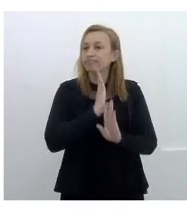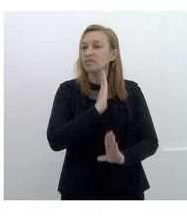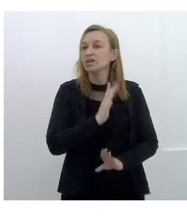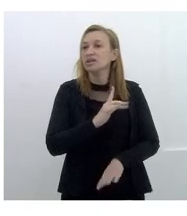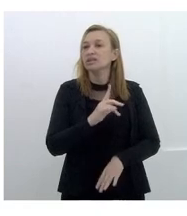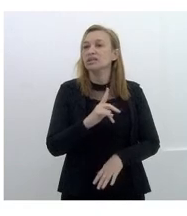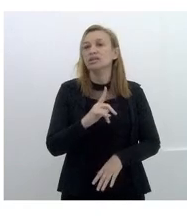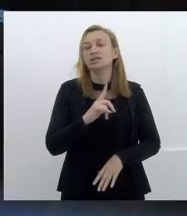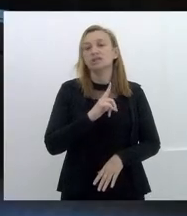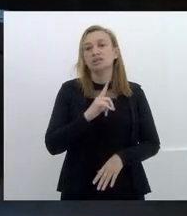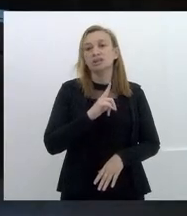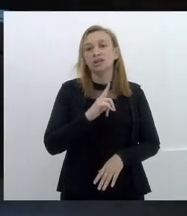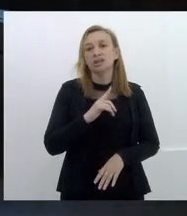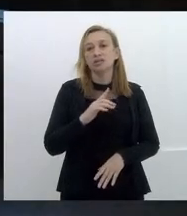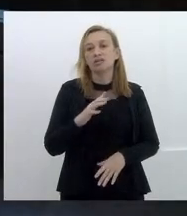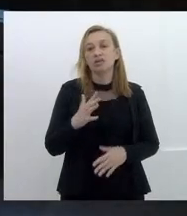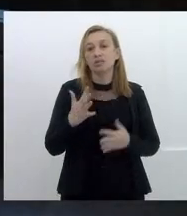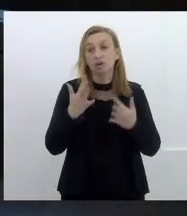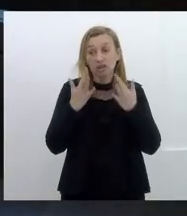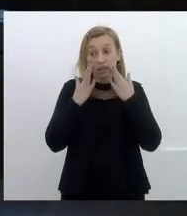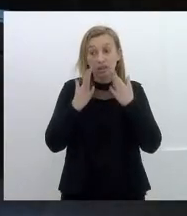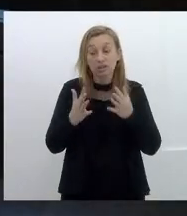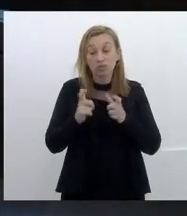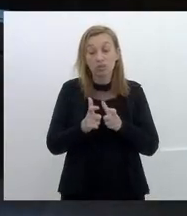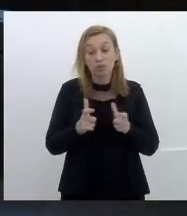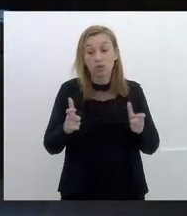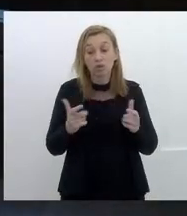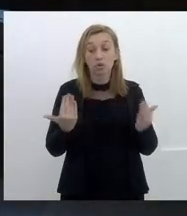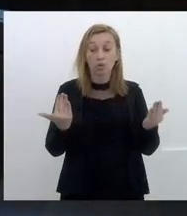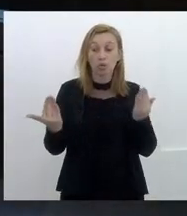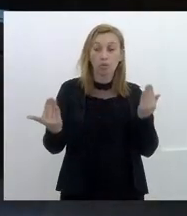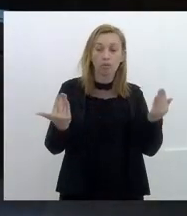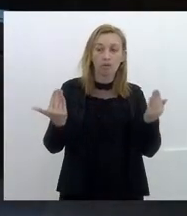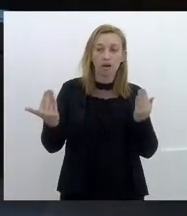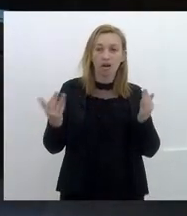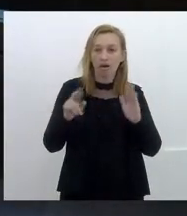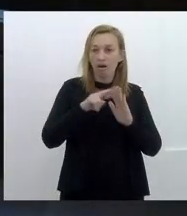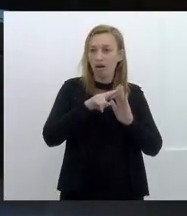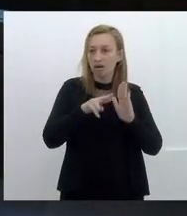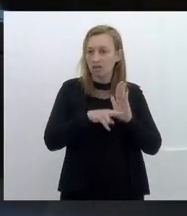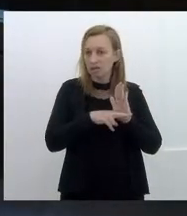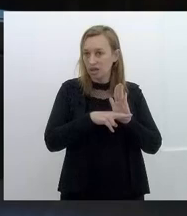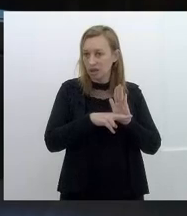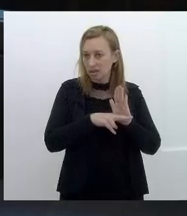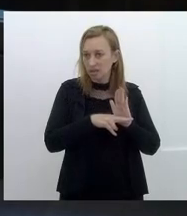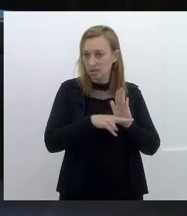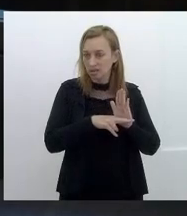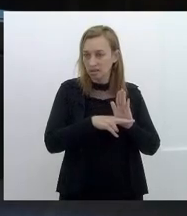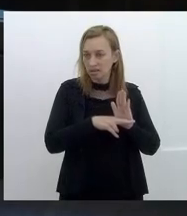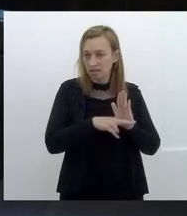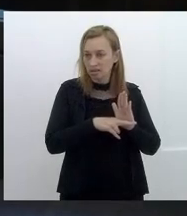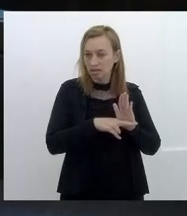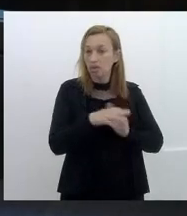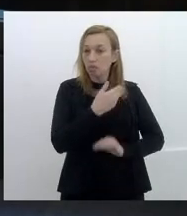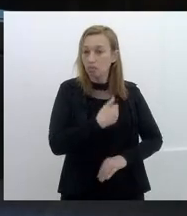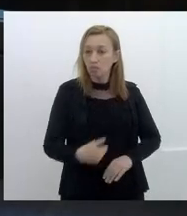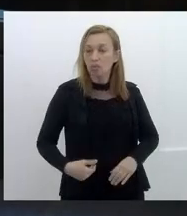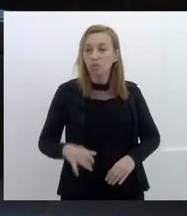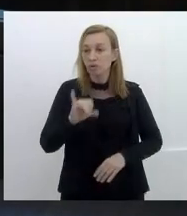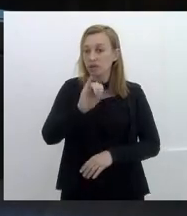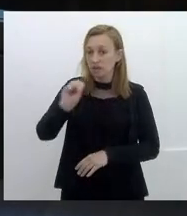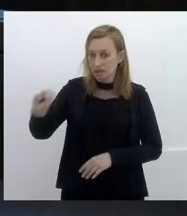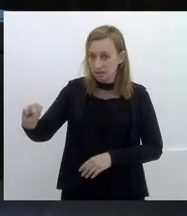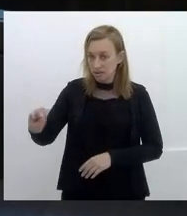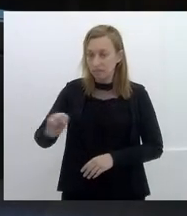houve uma intenção muito grande de ser que parar os regimes dos entes públicos quando o INSS